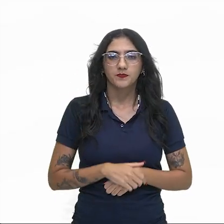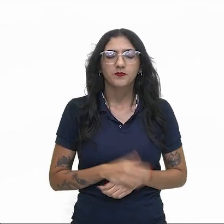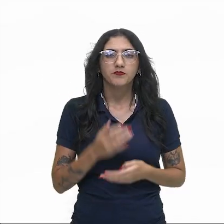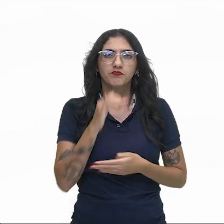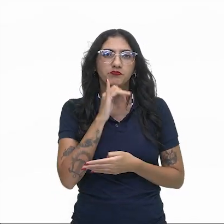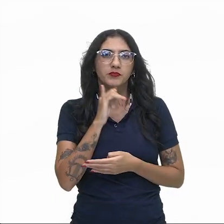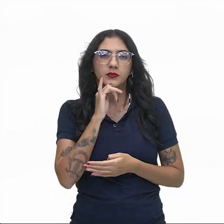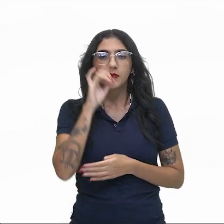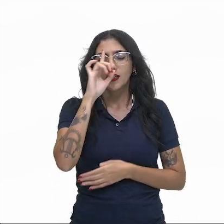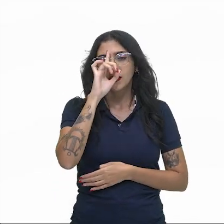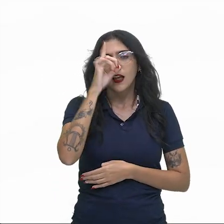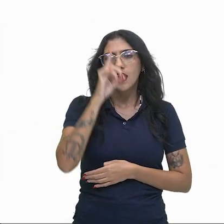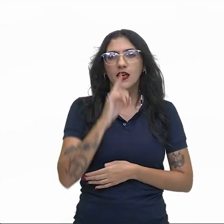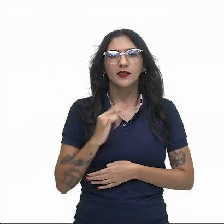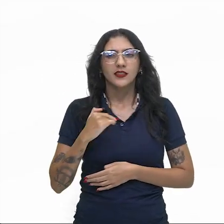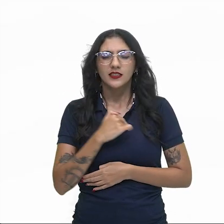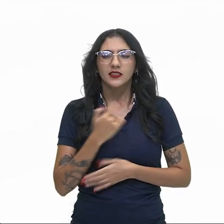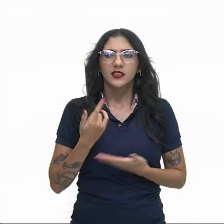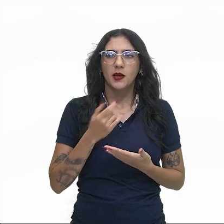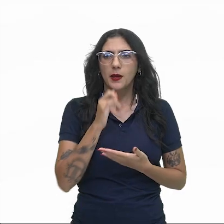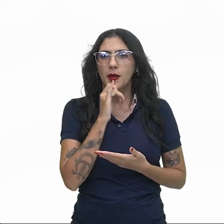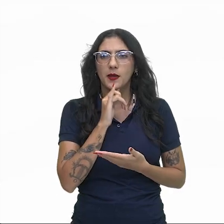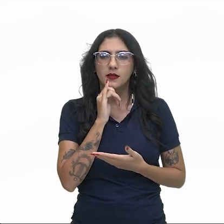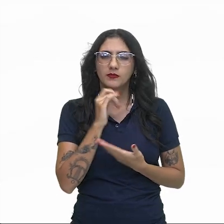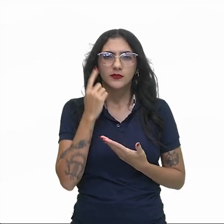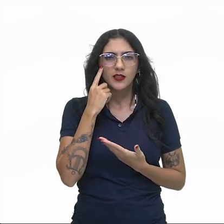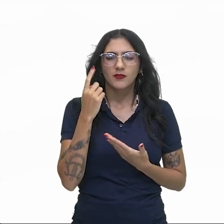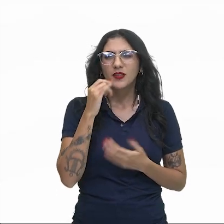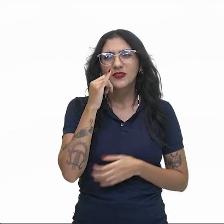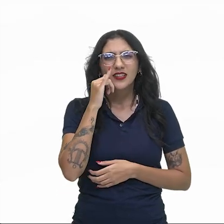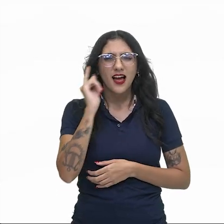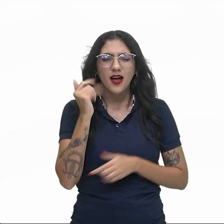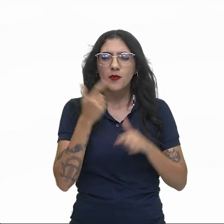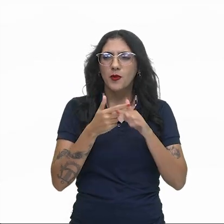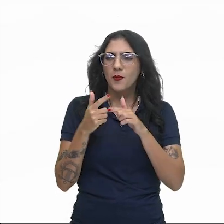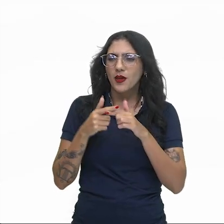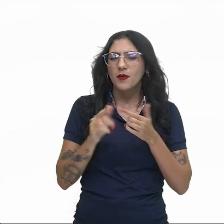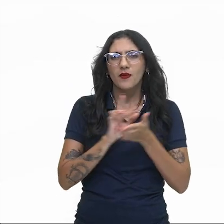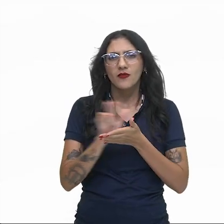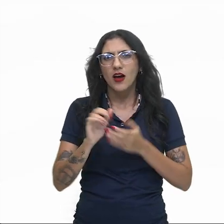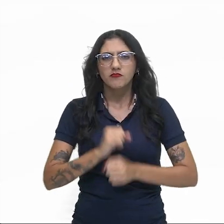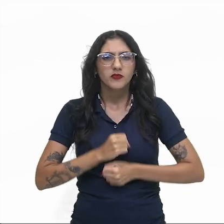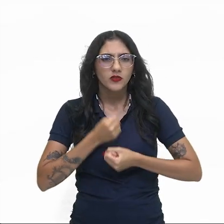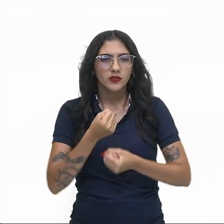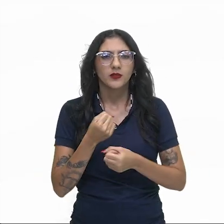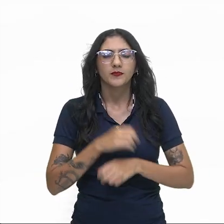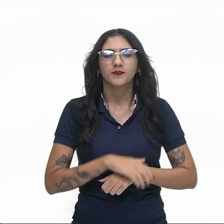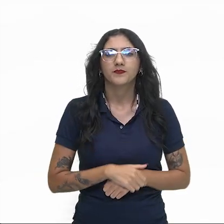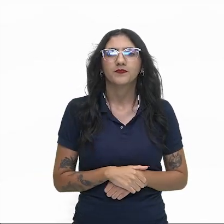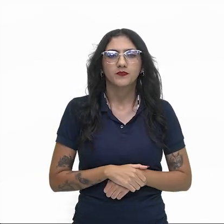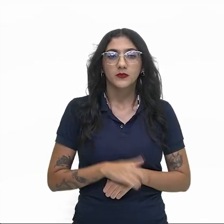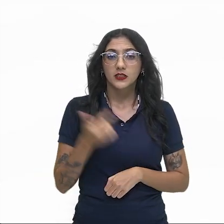você lutar contra as adversidades. Número 2, a